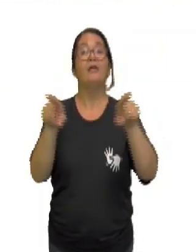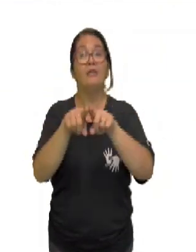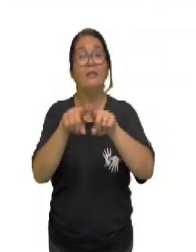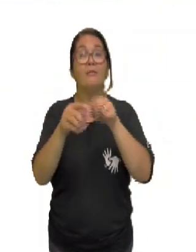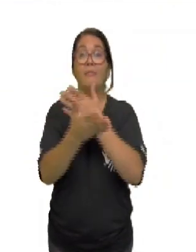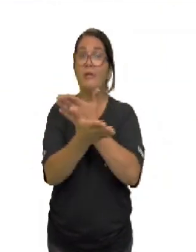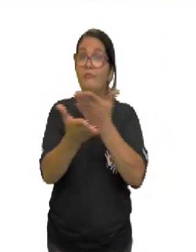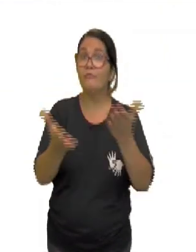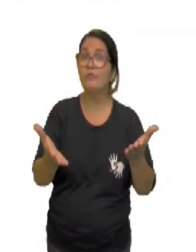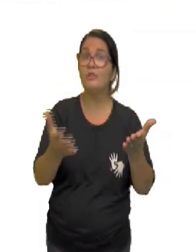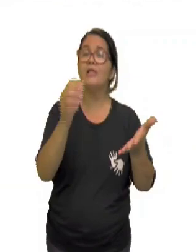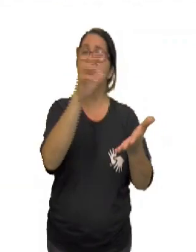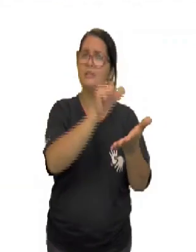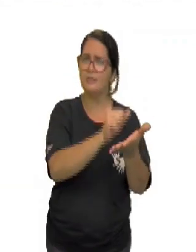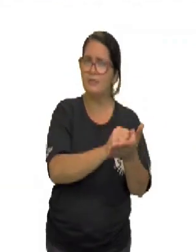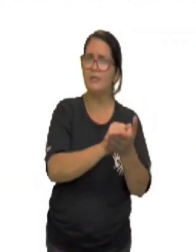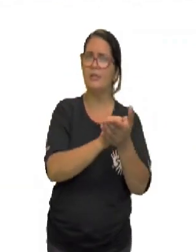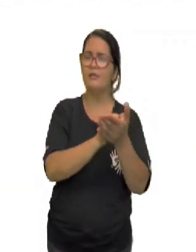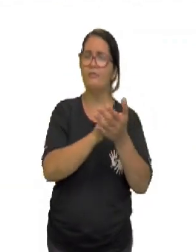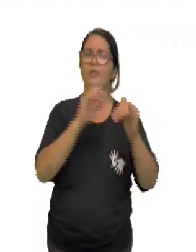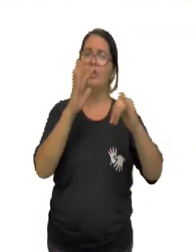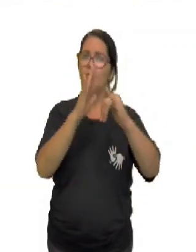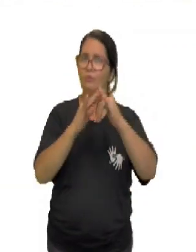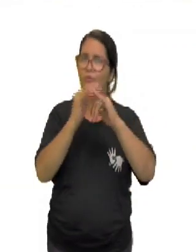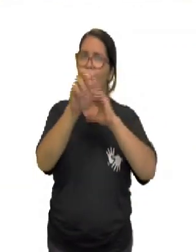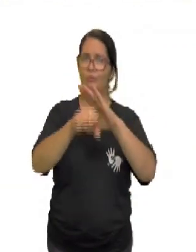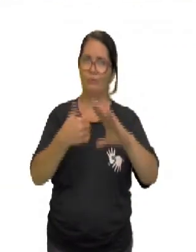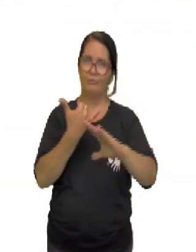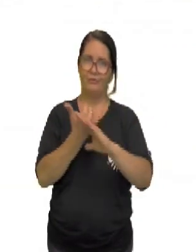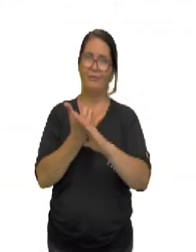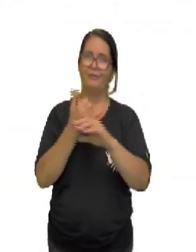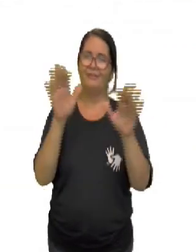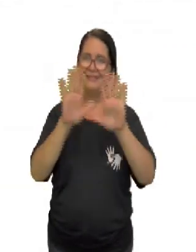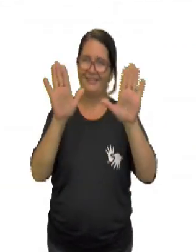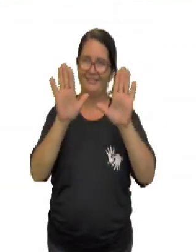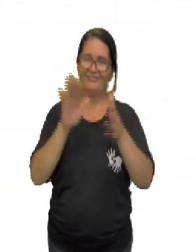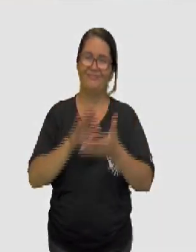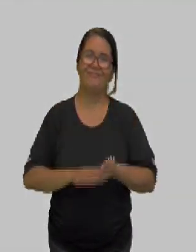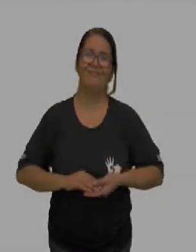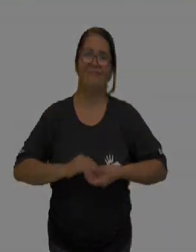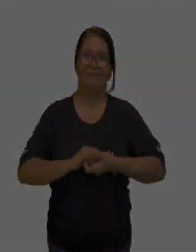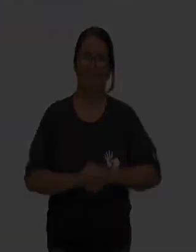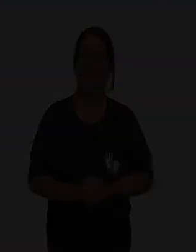se inscreva no nosso canal no YouTube SMED-GV. Tchau, tchau!